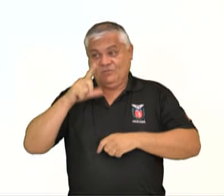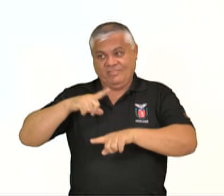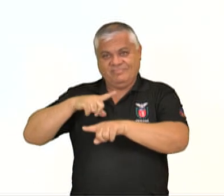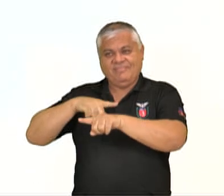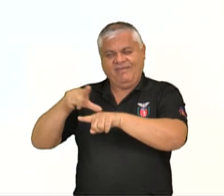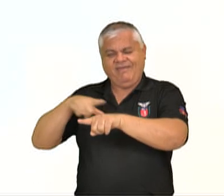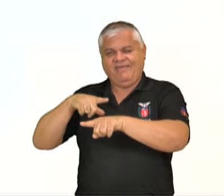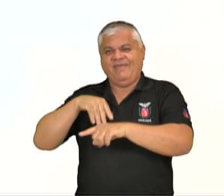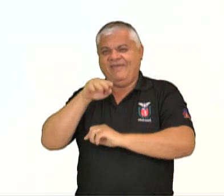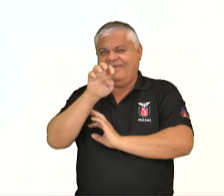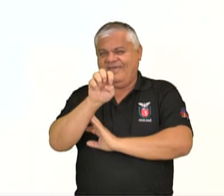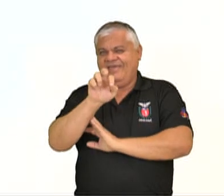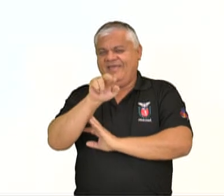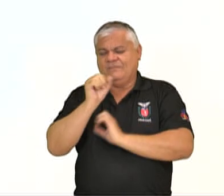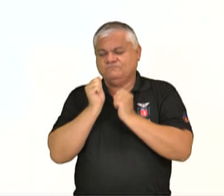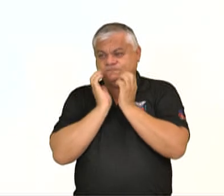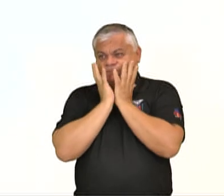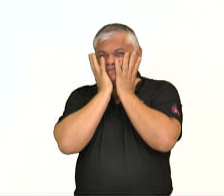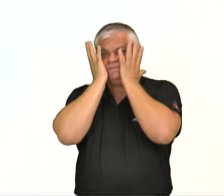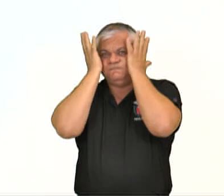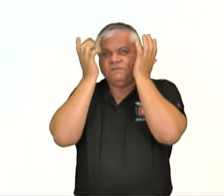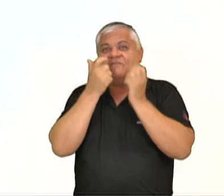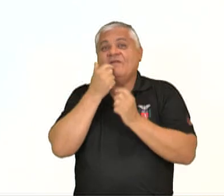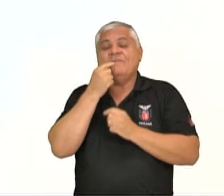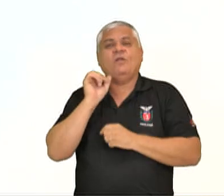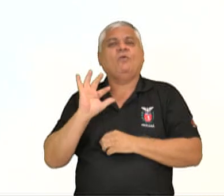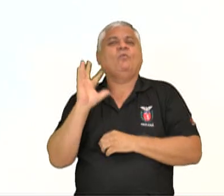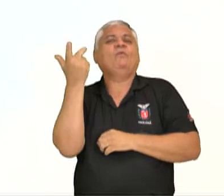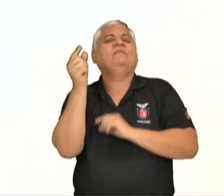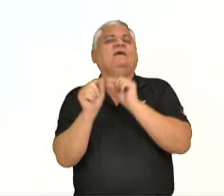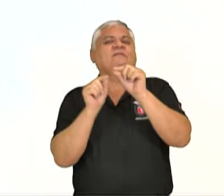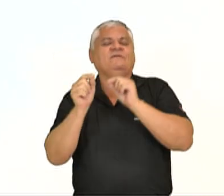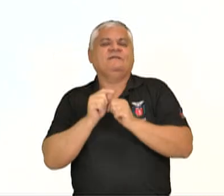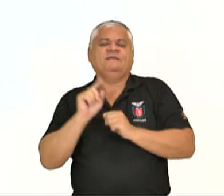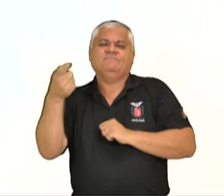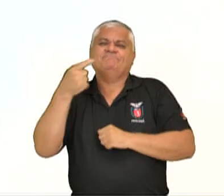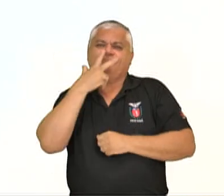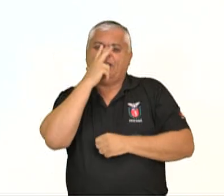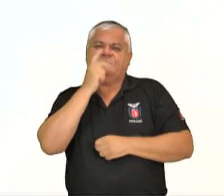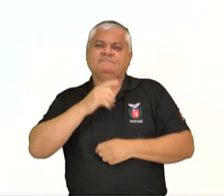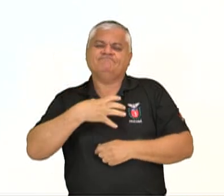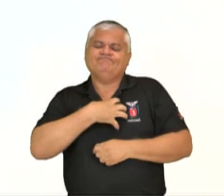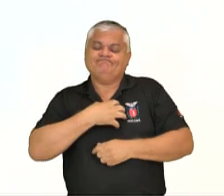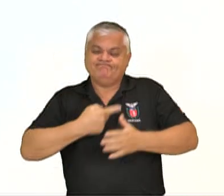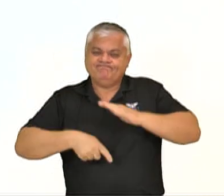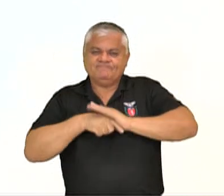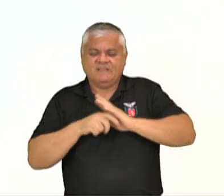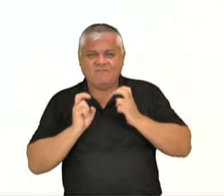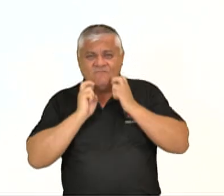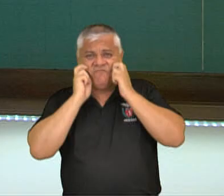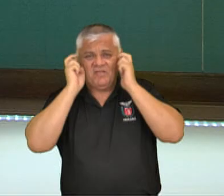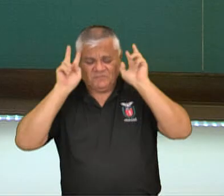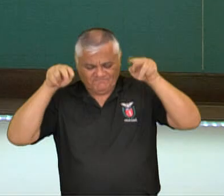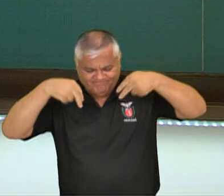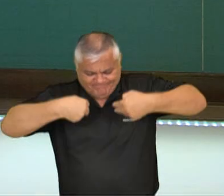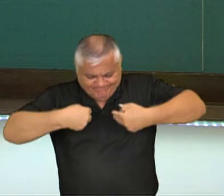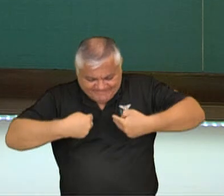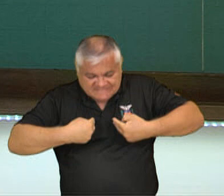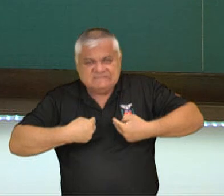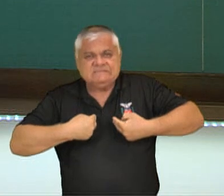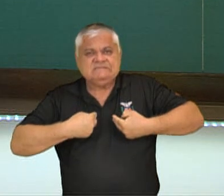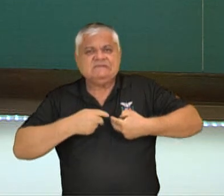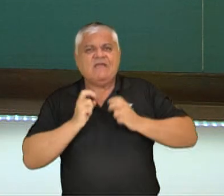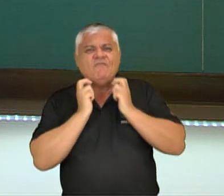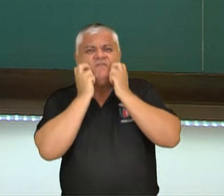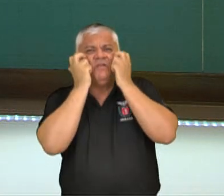fobia fica vermelha em público, ela reage negativamente, tendo vergonha de si mesma. Às vezes a gente percebe que a